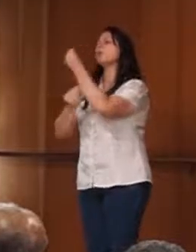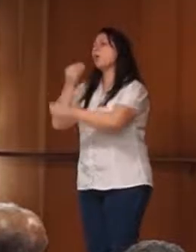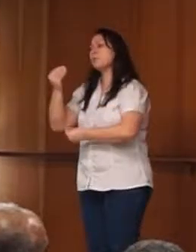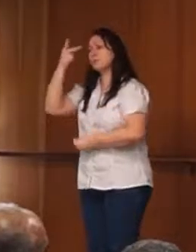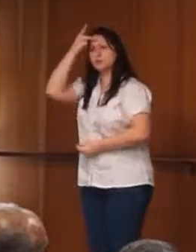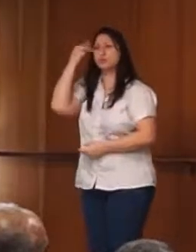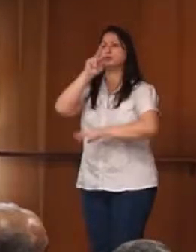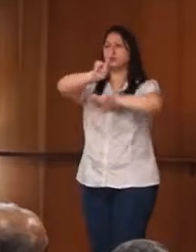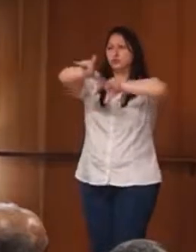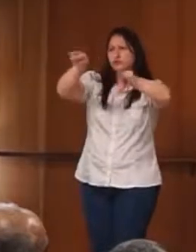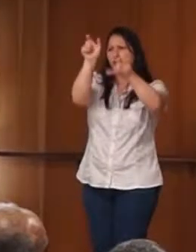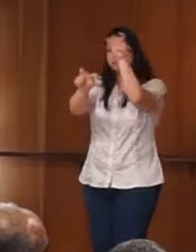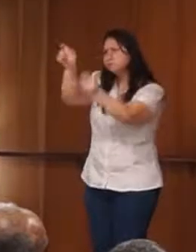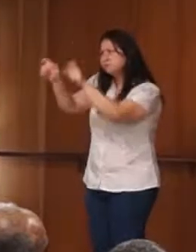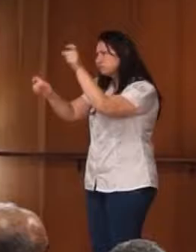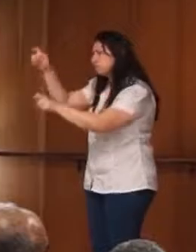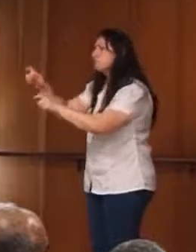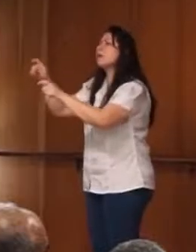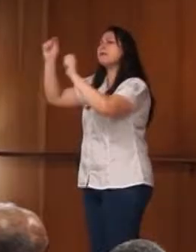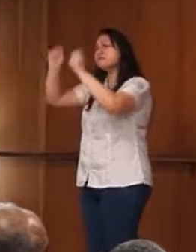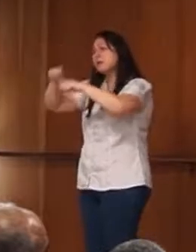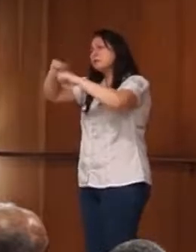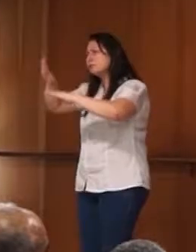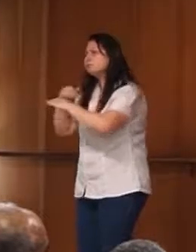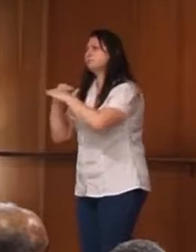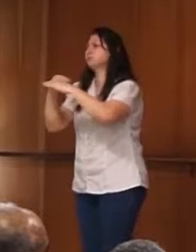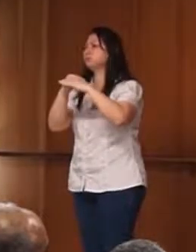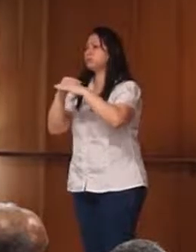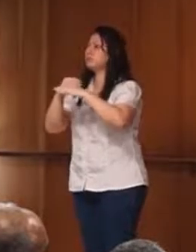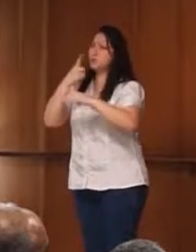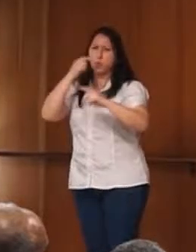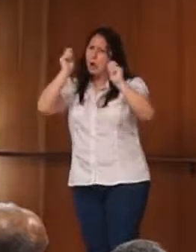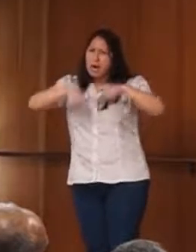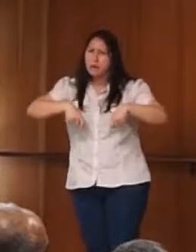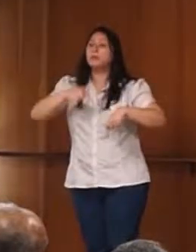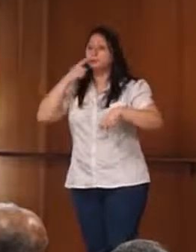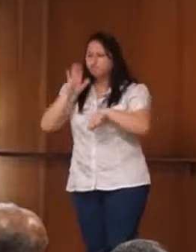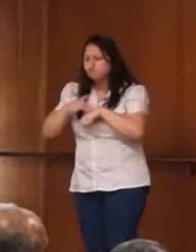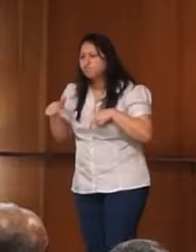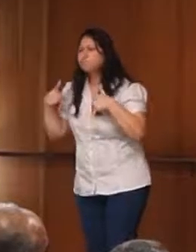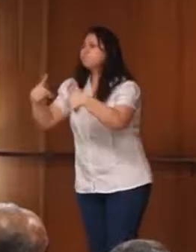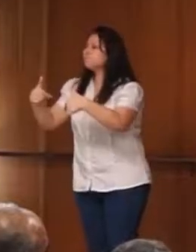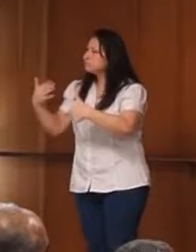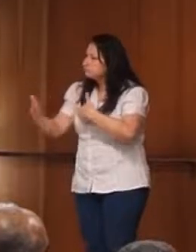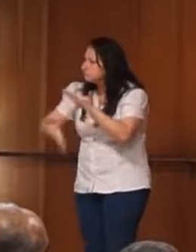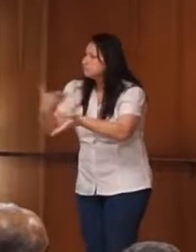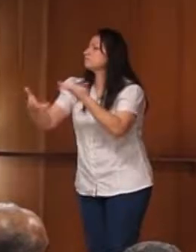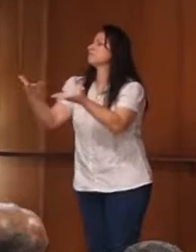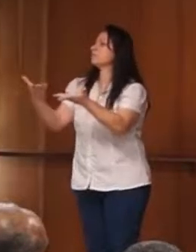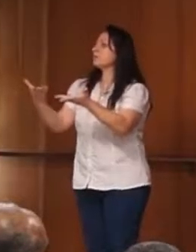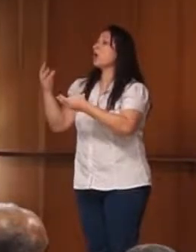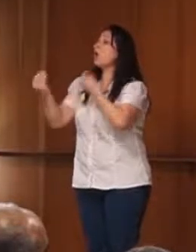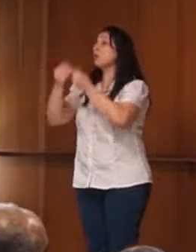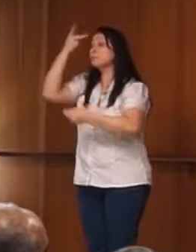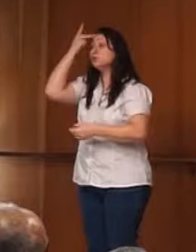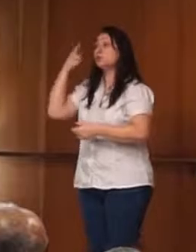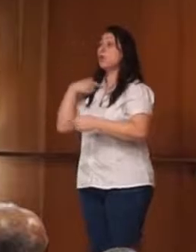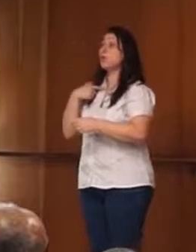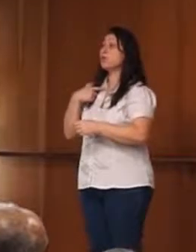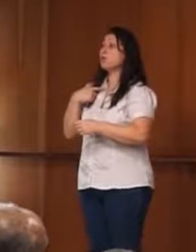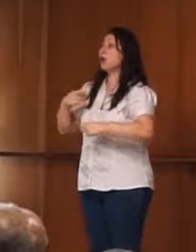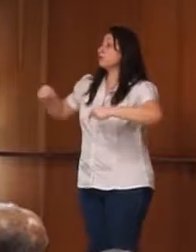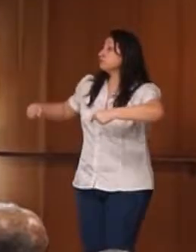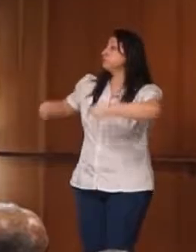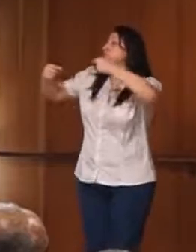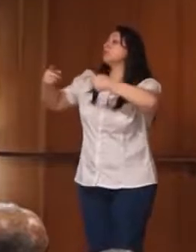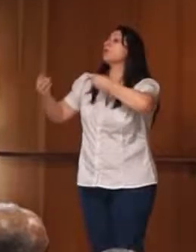reconhecer as diferenças, reconhecer as incapacidades, as dificuldades, né, que as pessoas têm de competir em